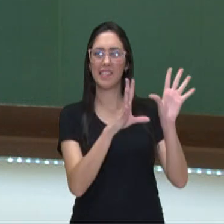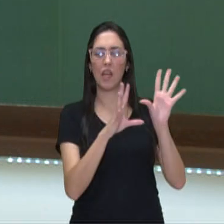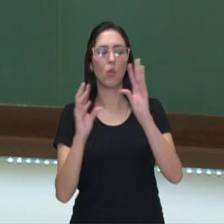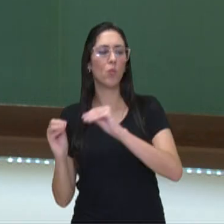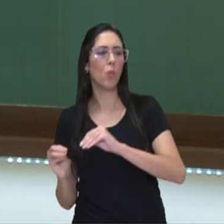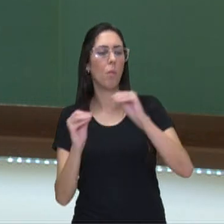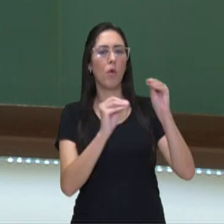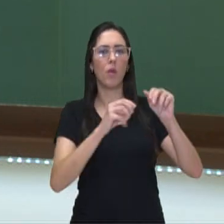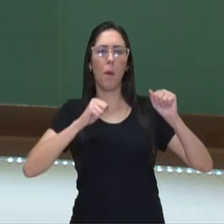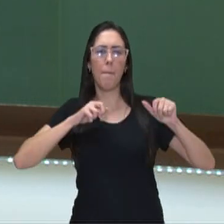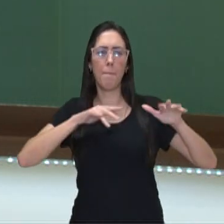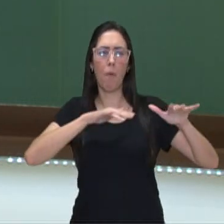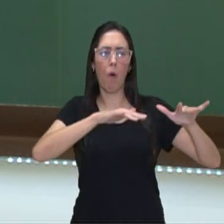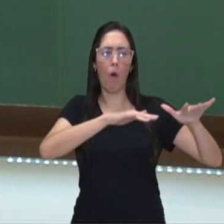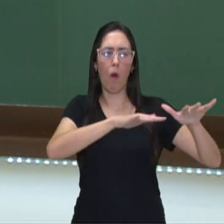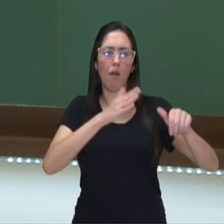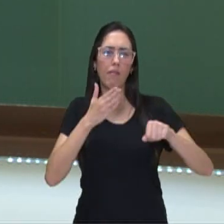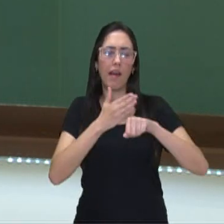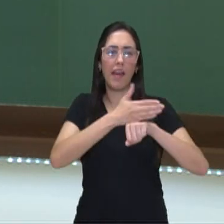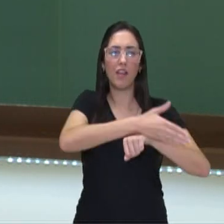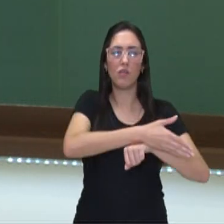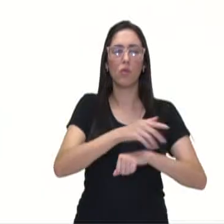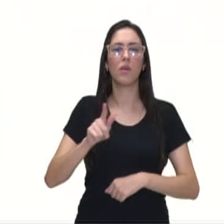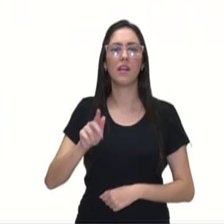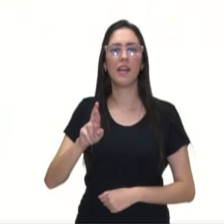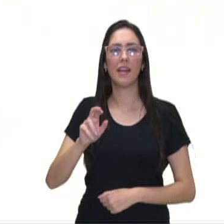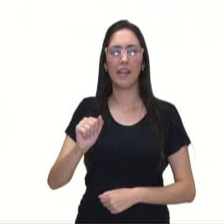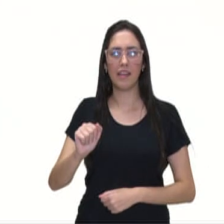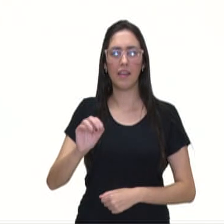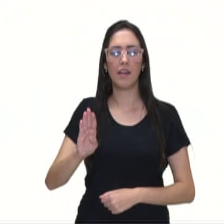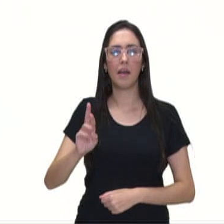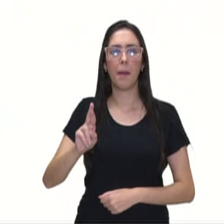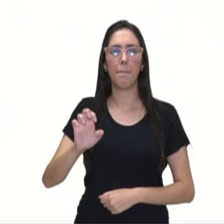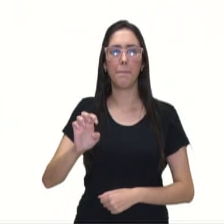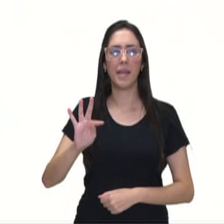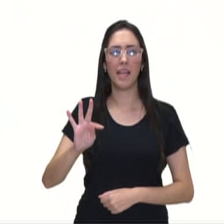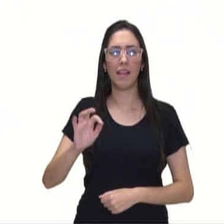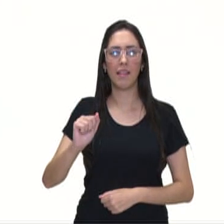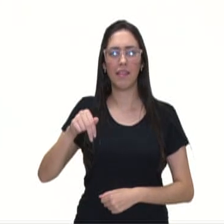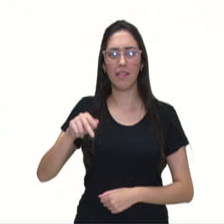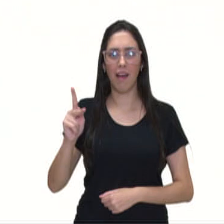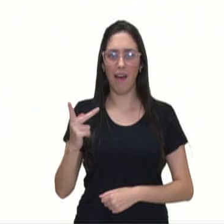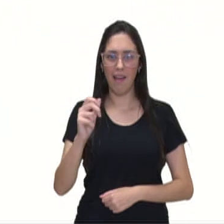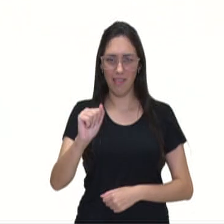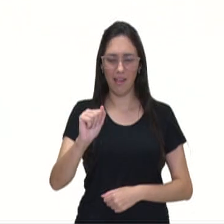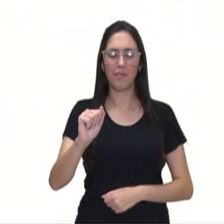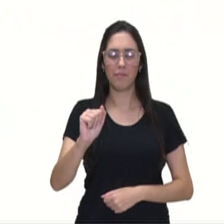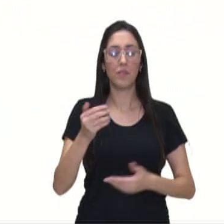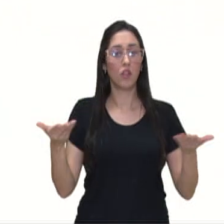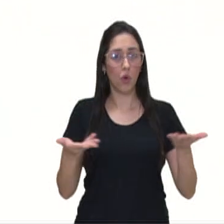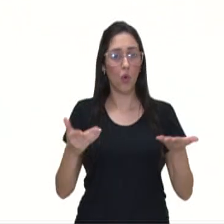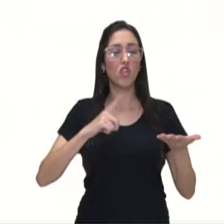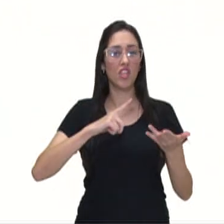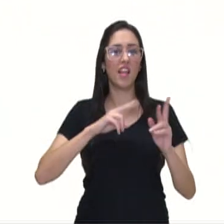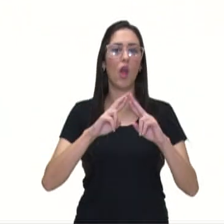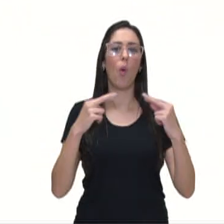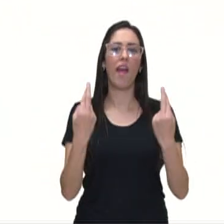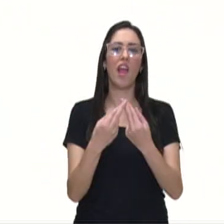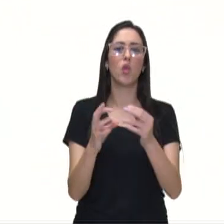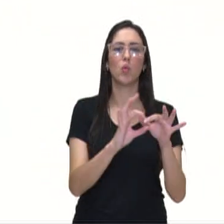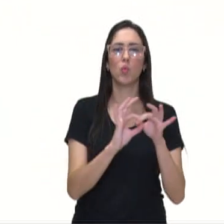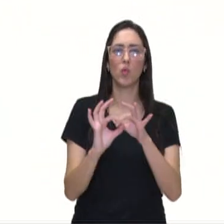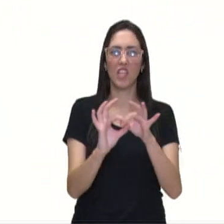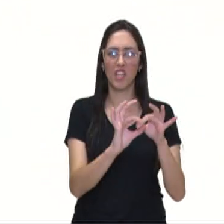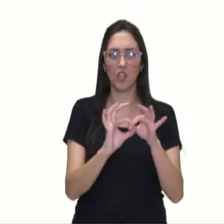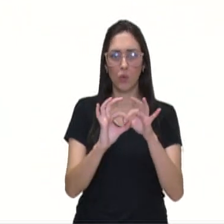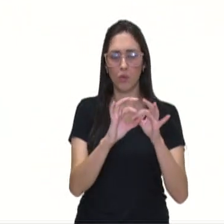a Grã-Bretanha, que é esse lado aqui, ó. Aqui na Grã-Bretanha, hoje, se tem o Reino Unido. Então,